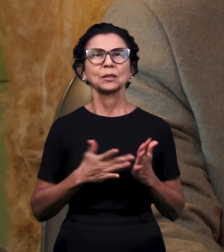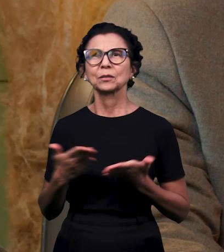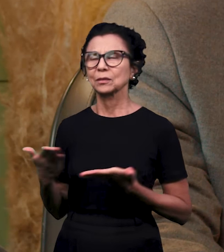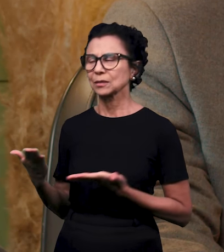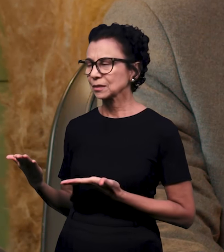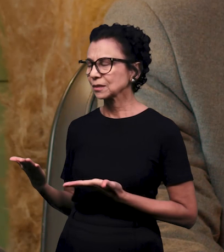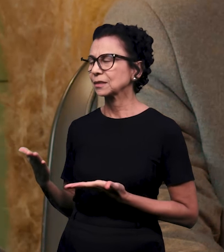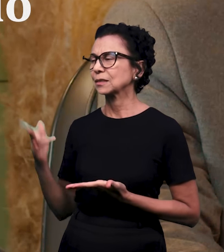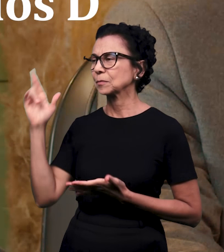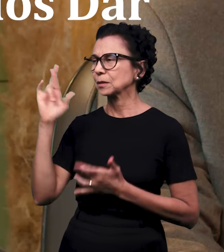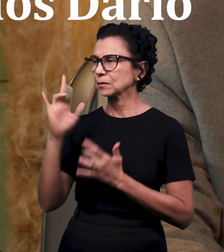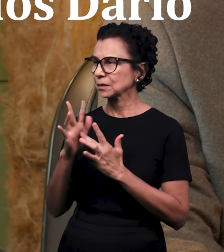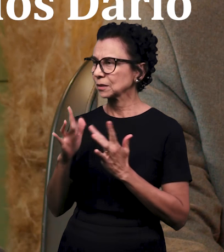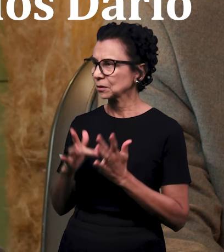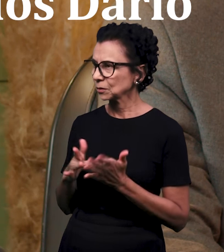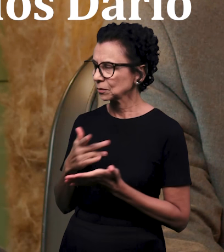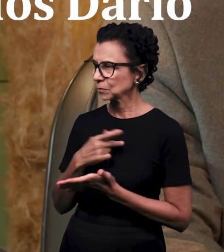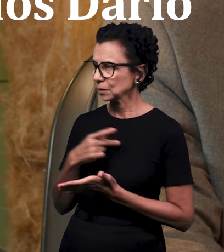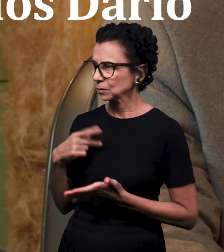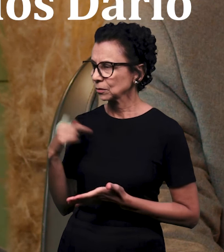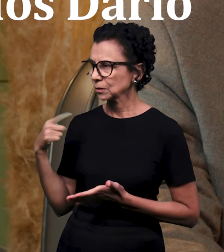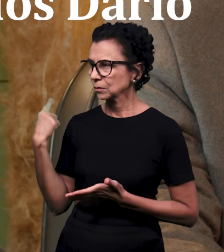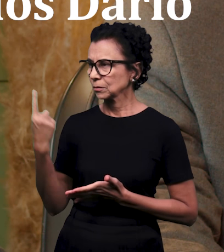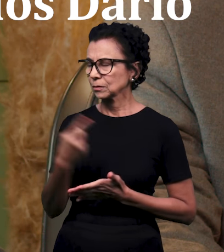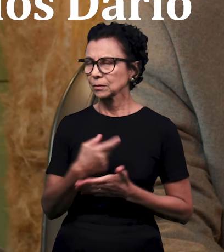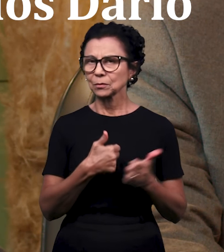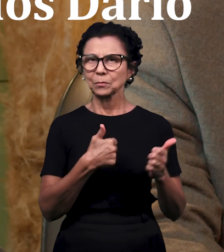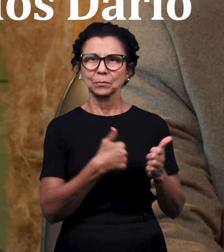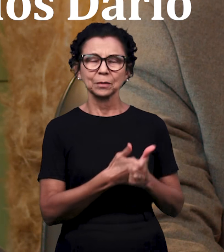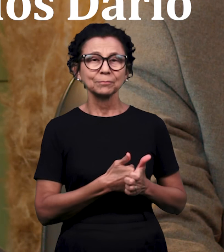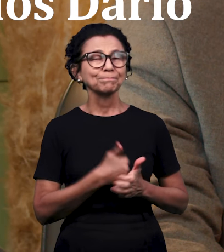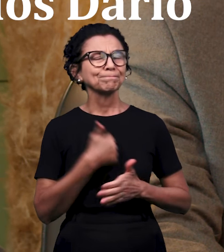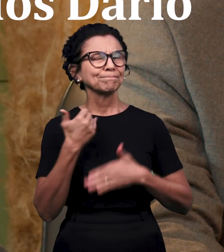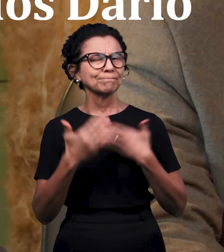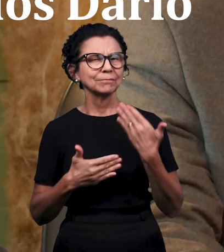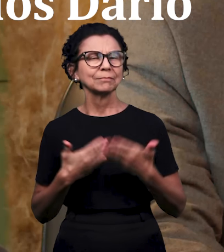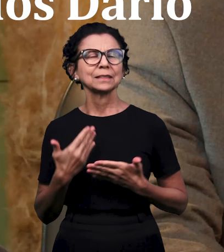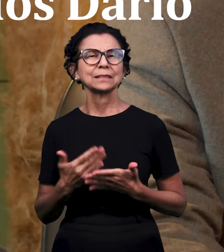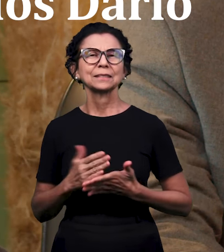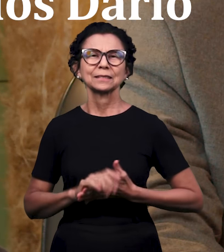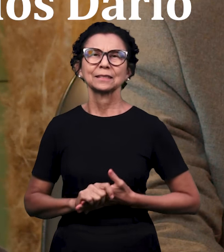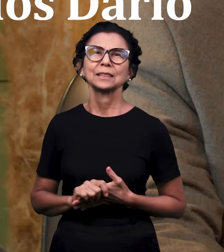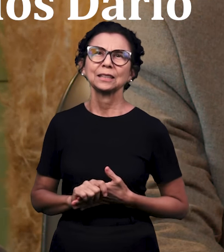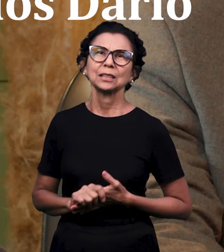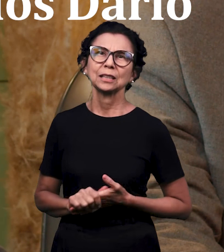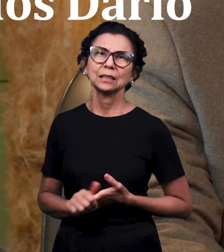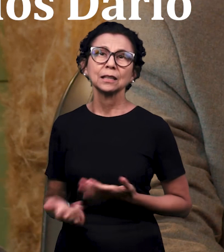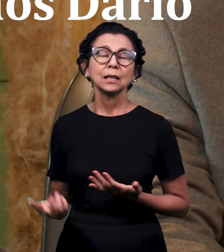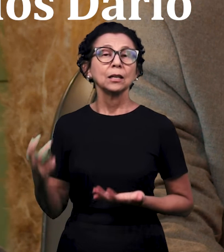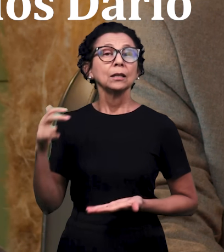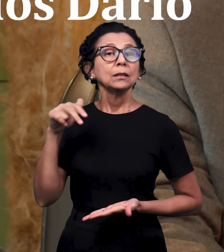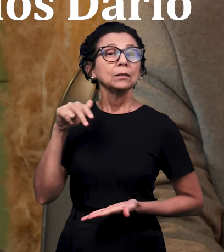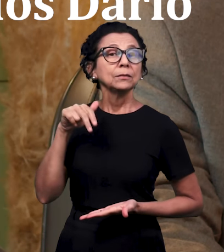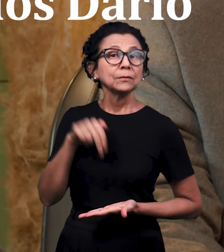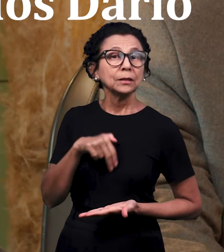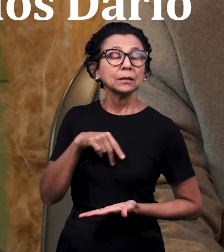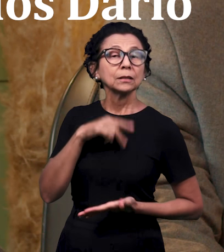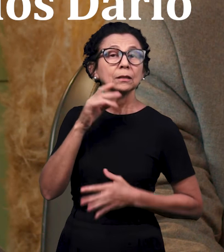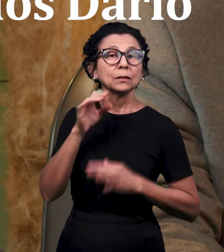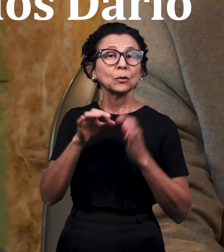pastor Alexandre, a paz do Senhor a todos que nos acompanham. É uma alegria estar aqui para falar um pouco mais sobre